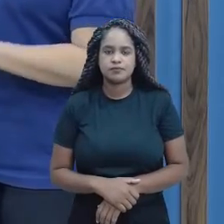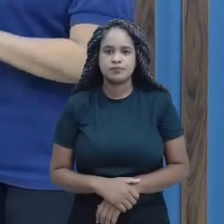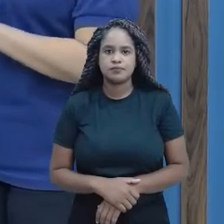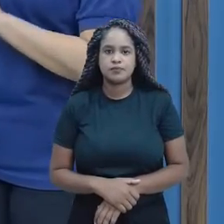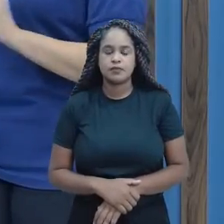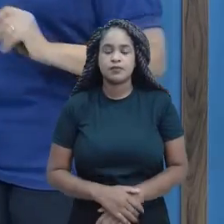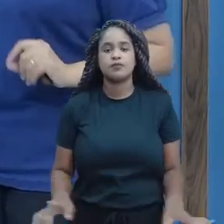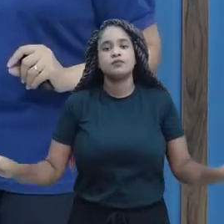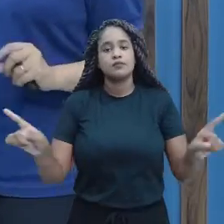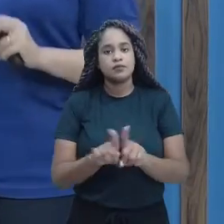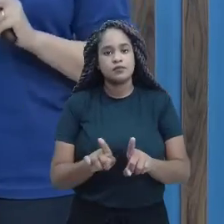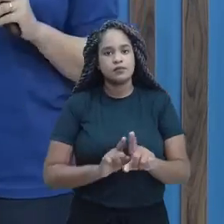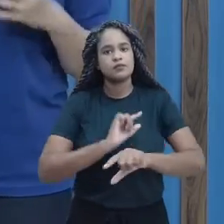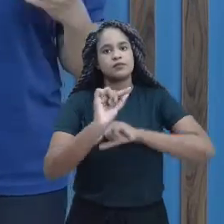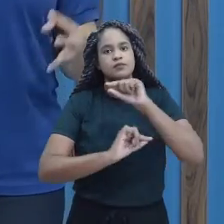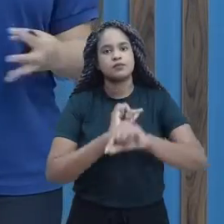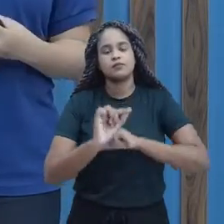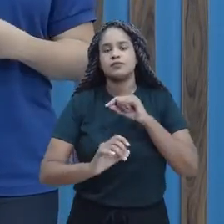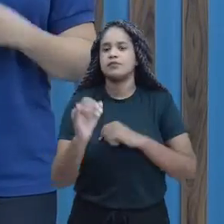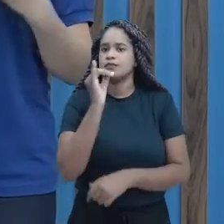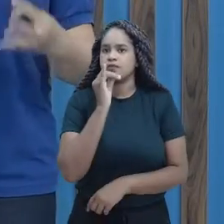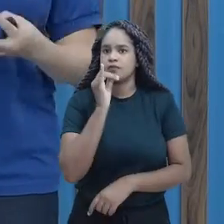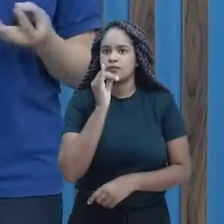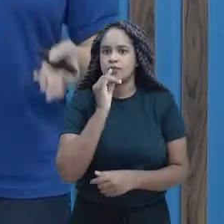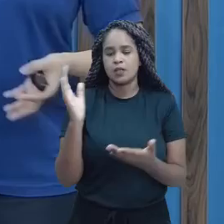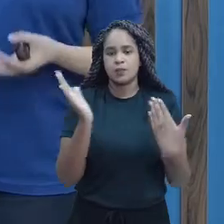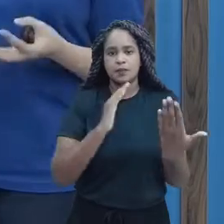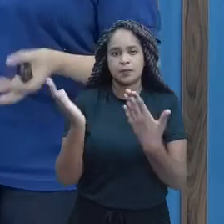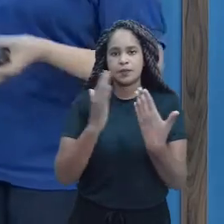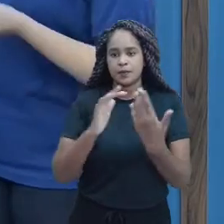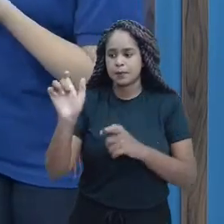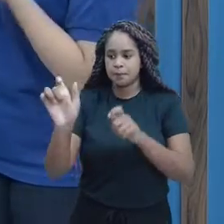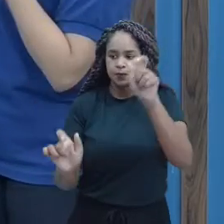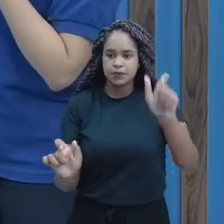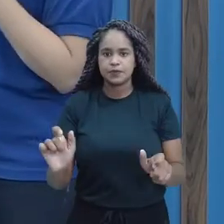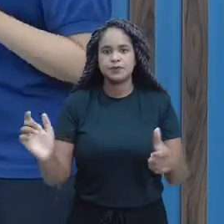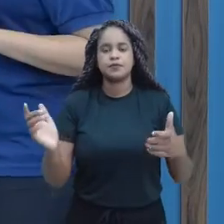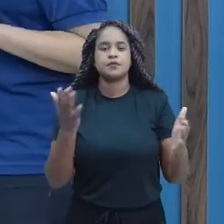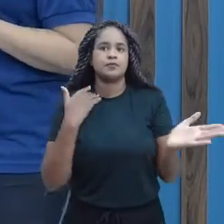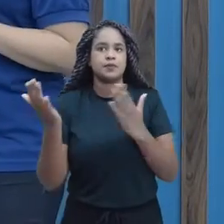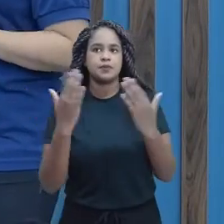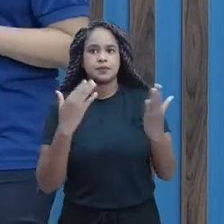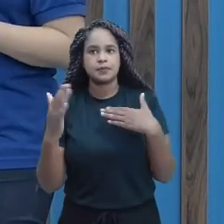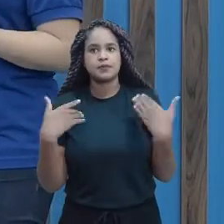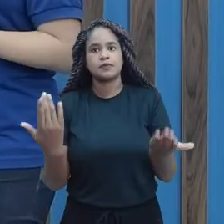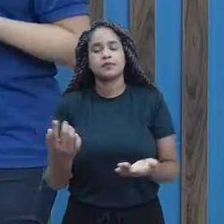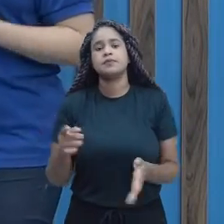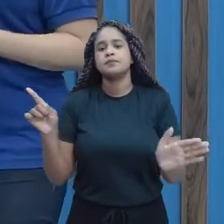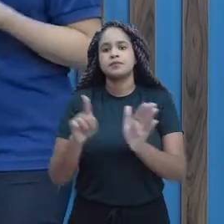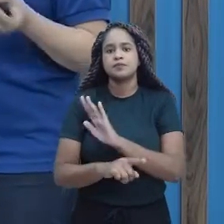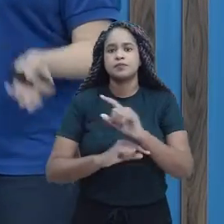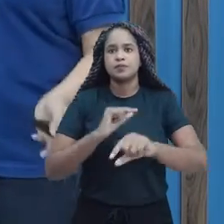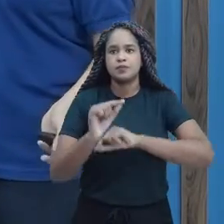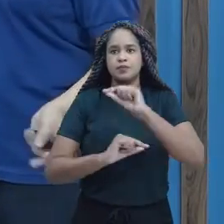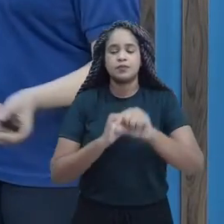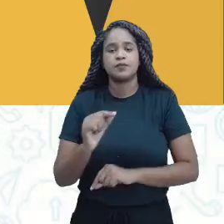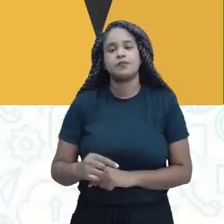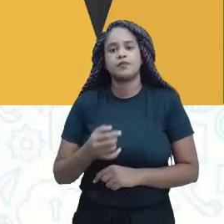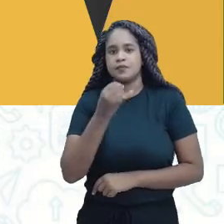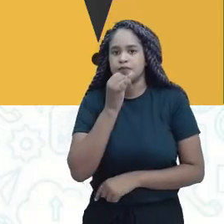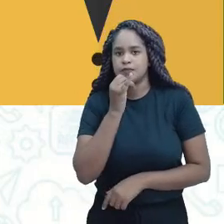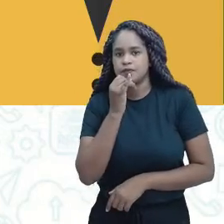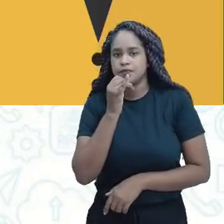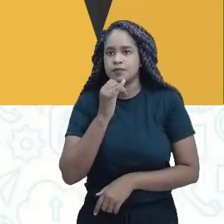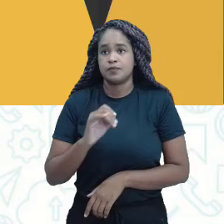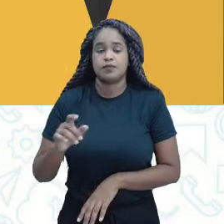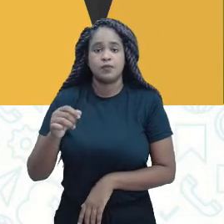A gente utilizou aí o exemplo, né, da conversa entre 2 pessoas, na verdade a brincadeira entre 2 pessoas, perguntando aí ao comerciante, por exemplo,